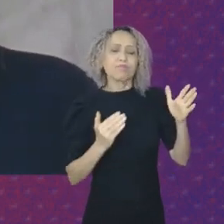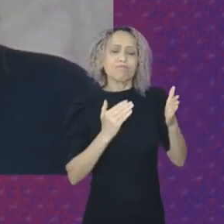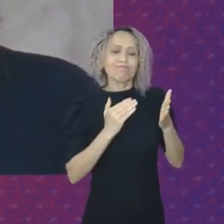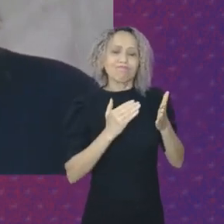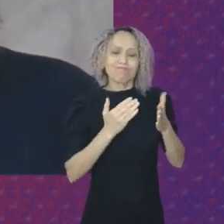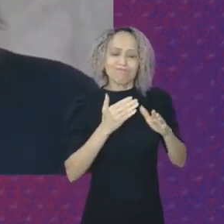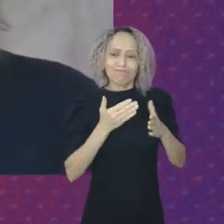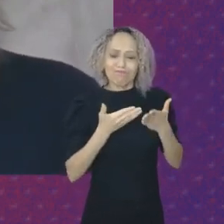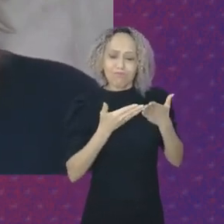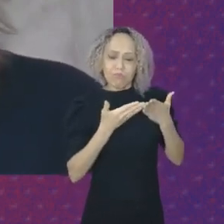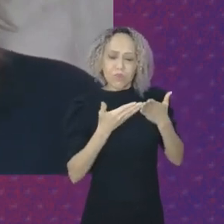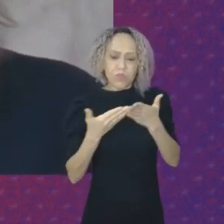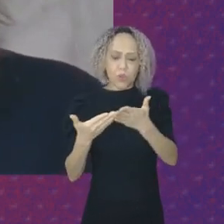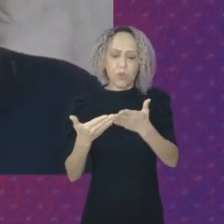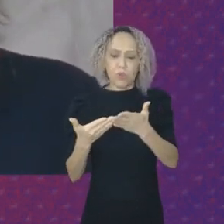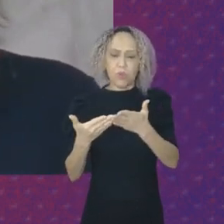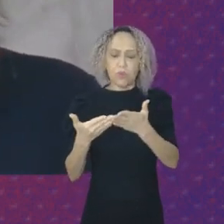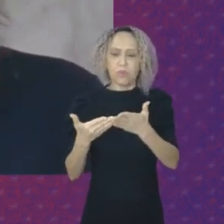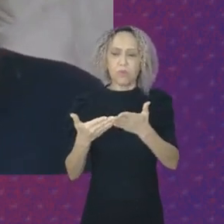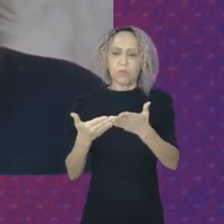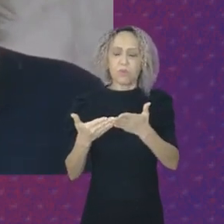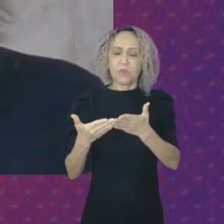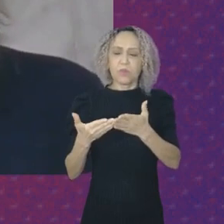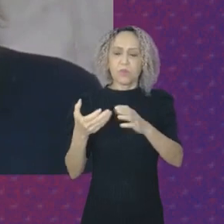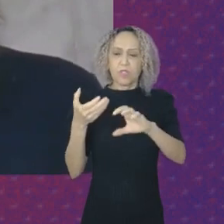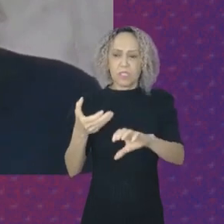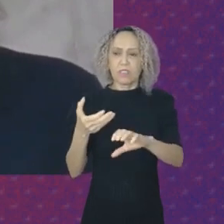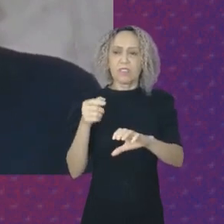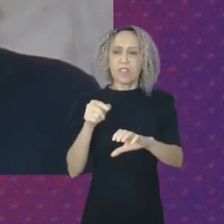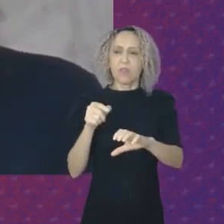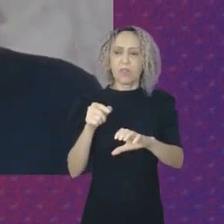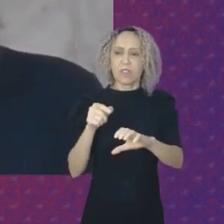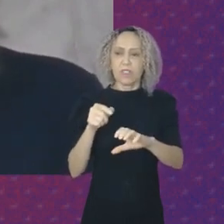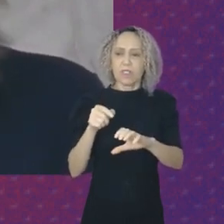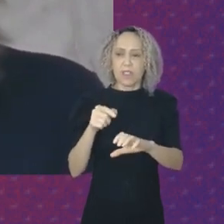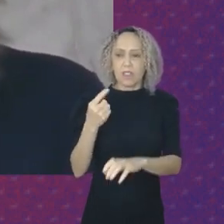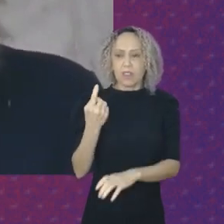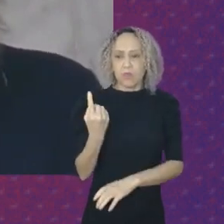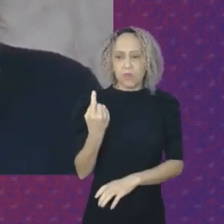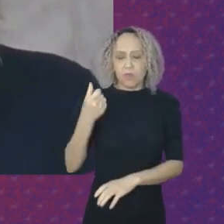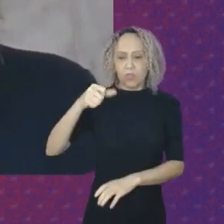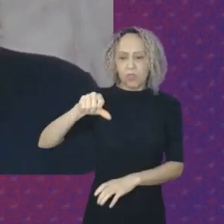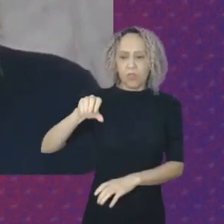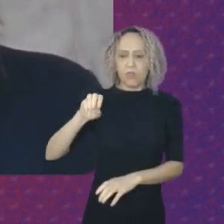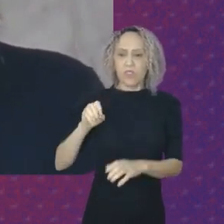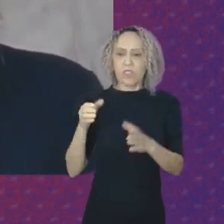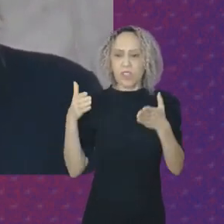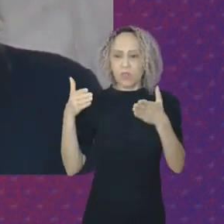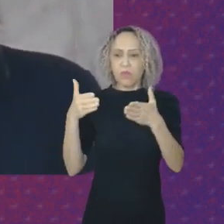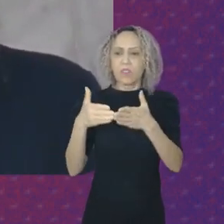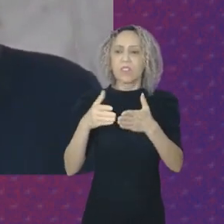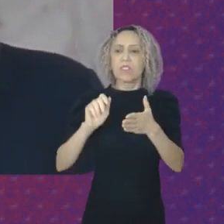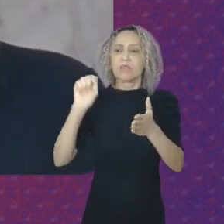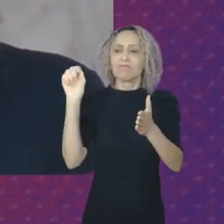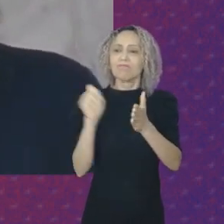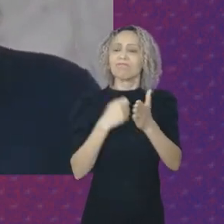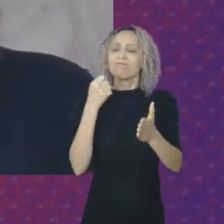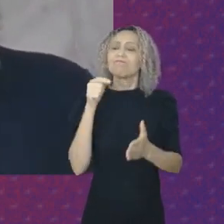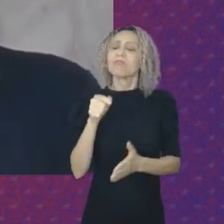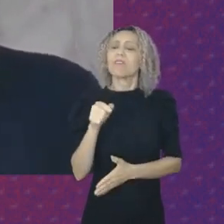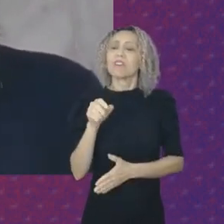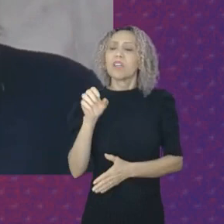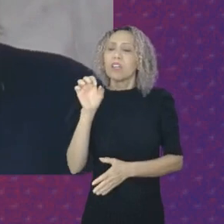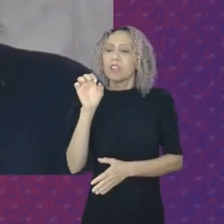o pedido de ratificação da Convenção 190 da OIT. Essa convenção trata